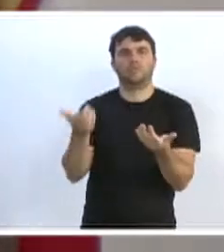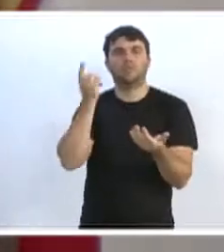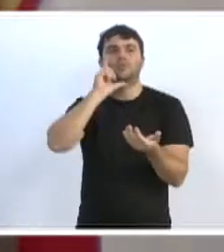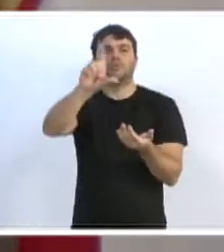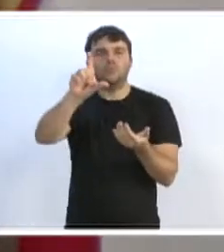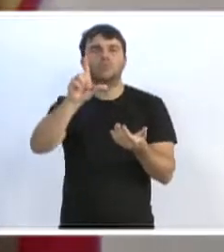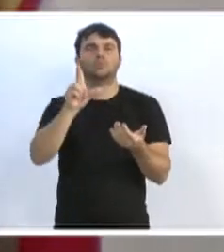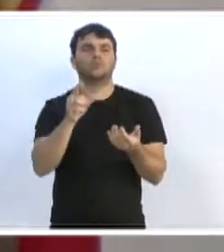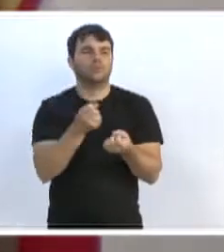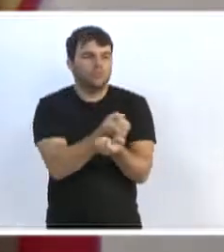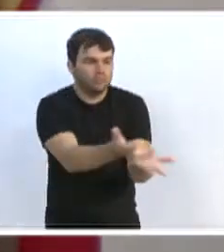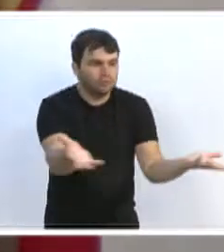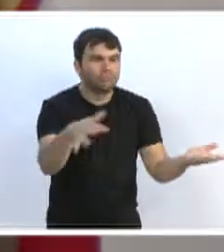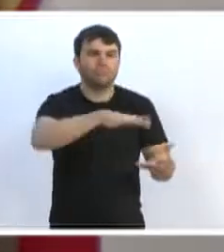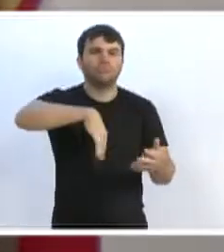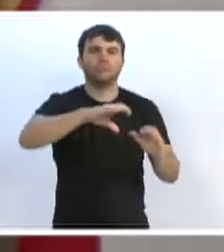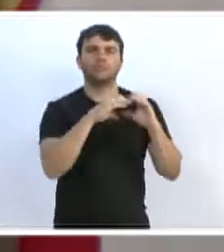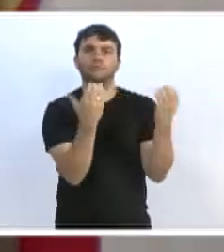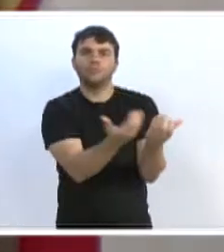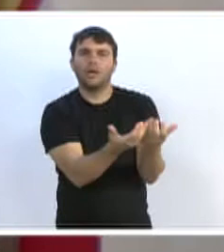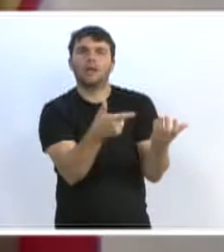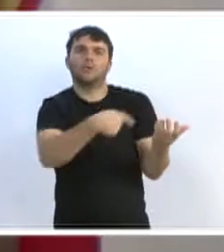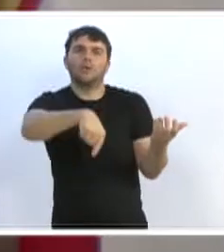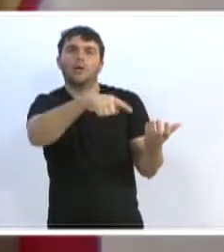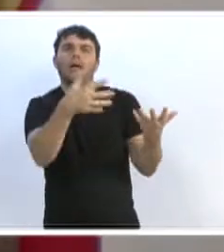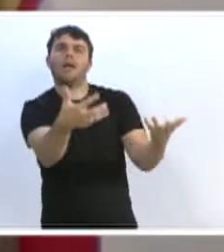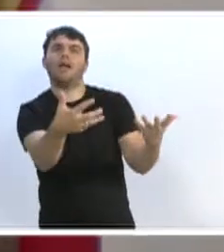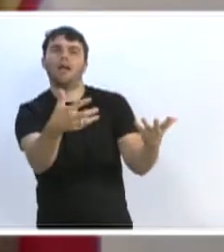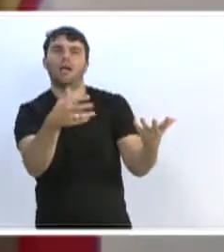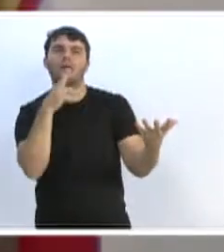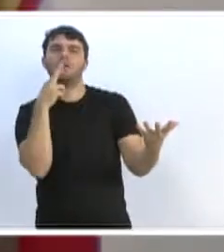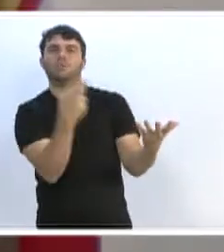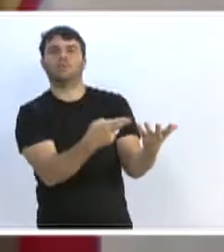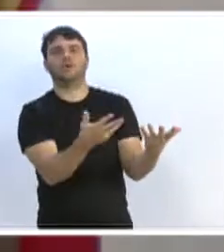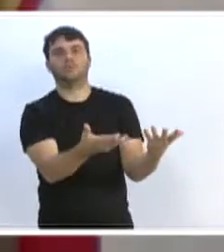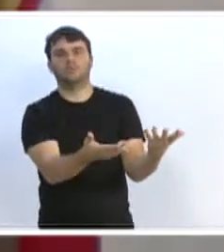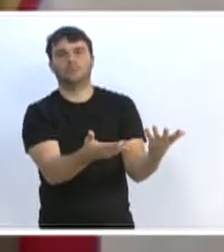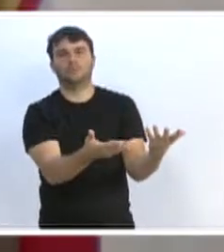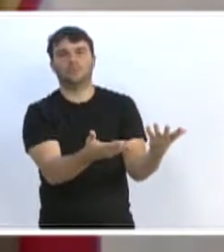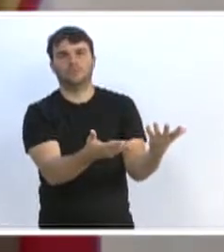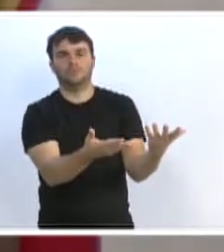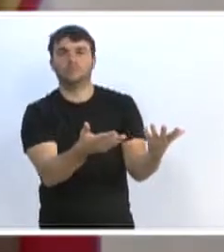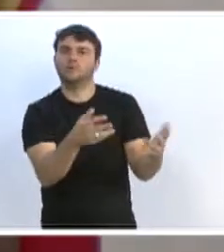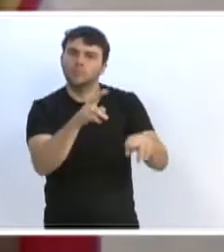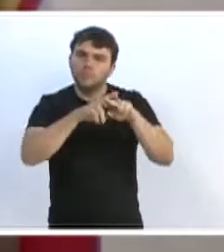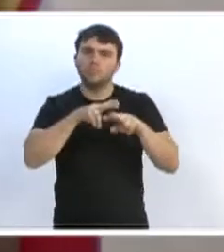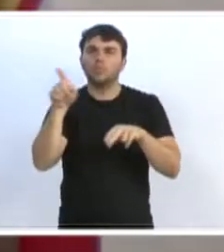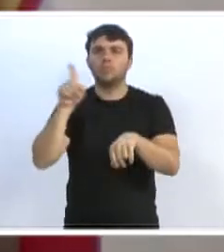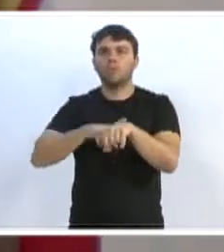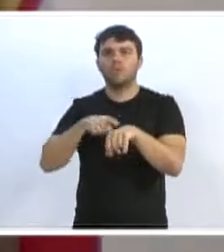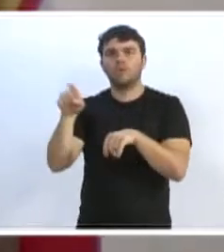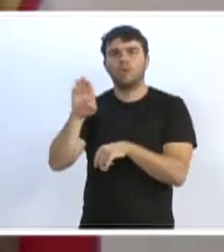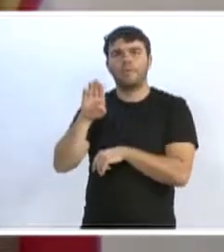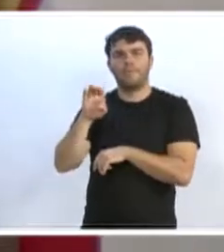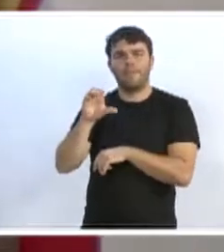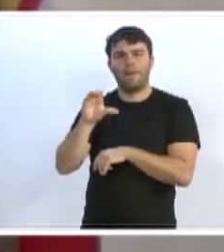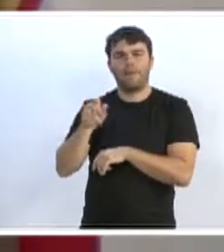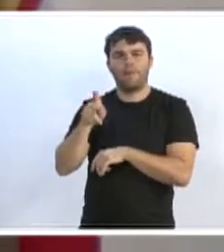comunidade aquilo que eles esperam de nós, uma resposta. E aí, nesse momento, eu sei que o vereador Beck fala